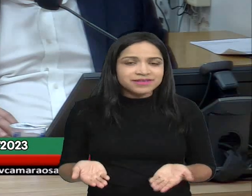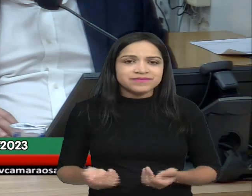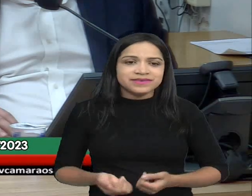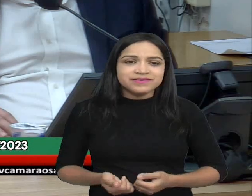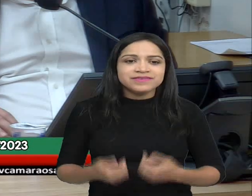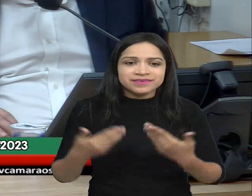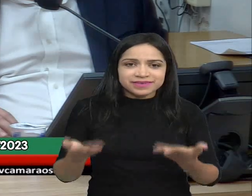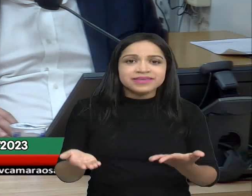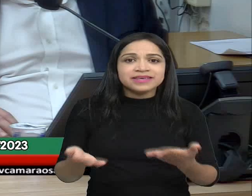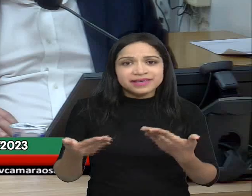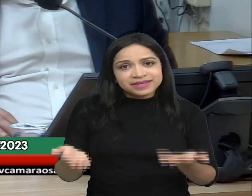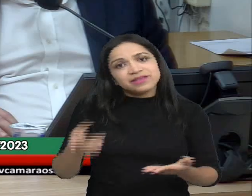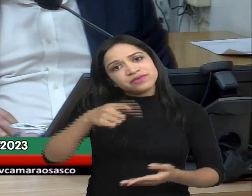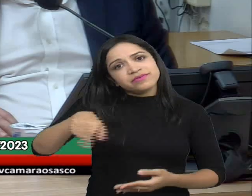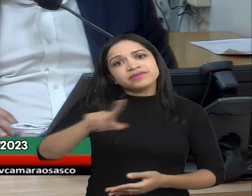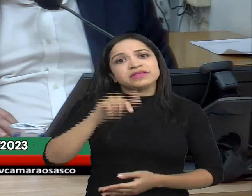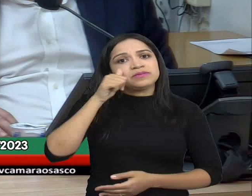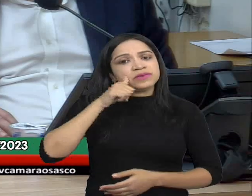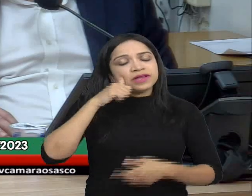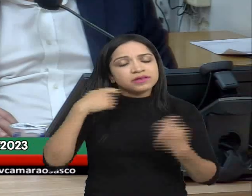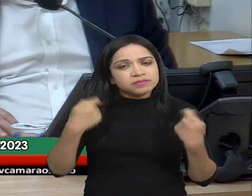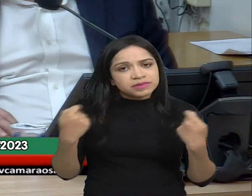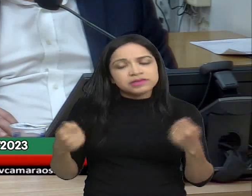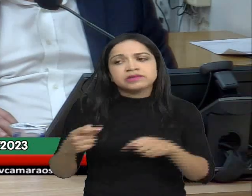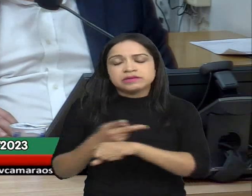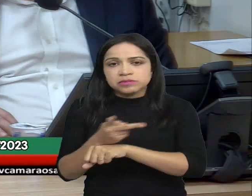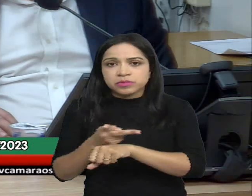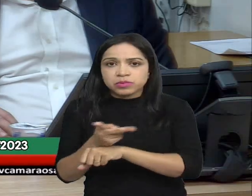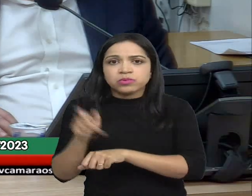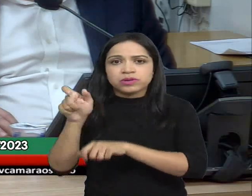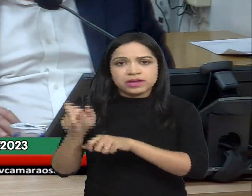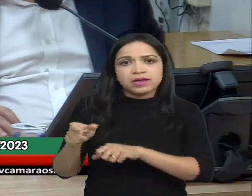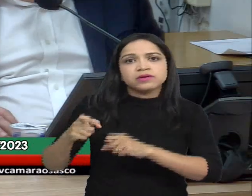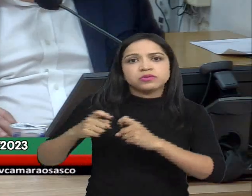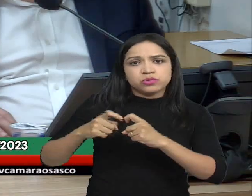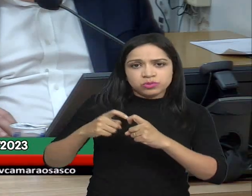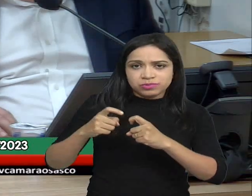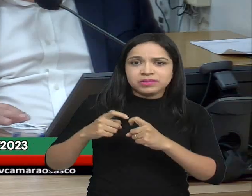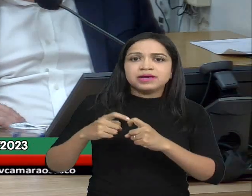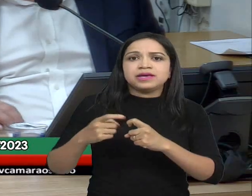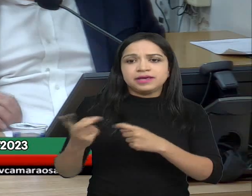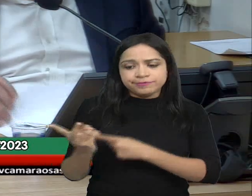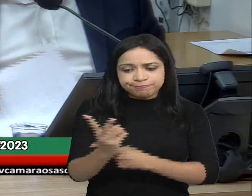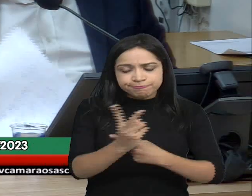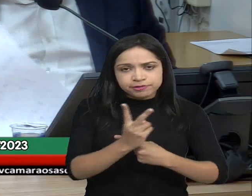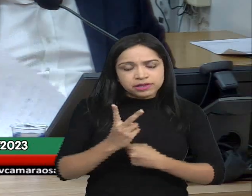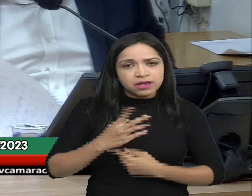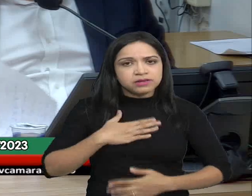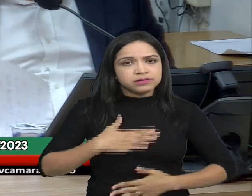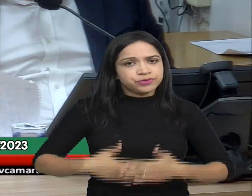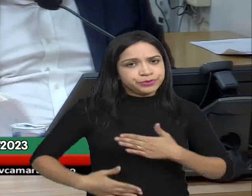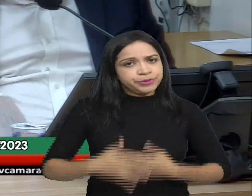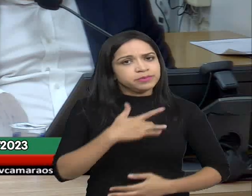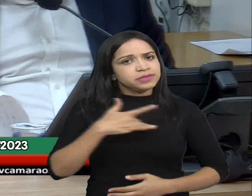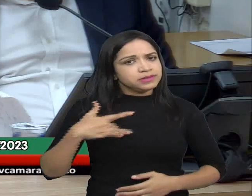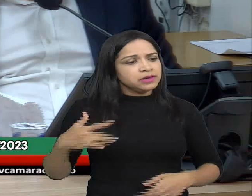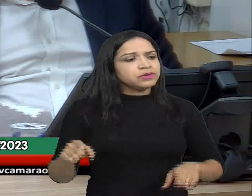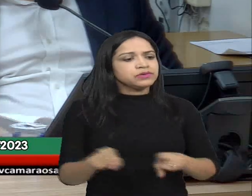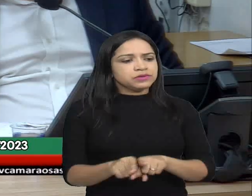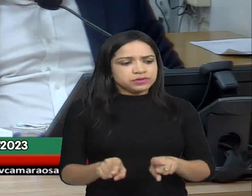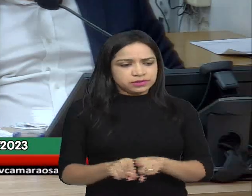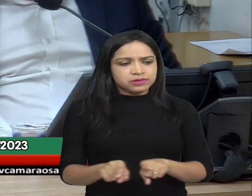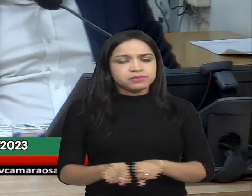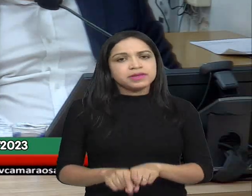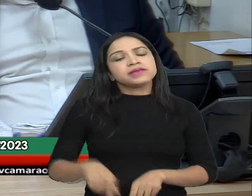calor tremendo. Mas, assim, temos que se cuidar, né, doutor? Tem que se cuidar. Então, eu acho que o